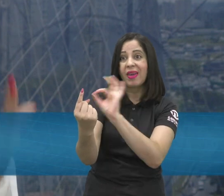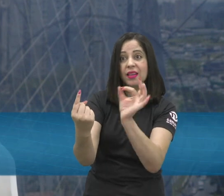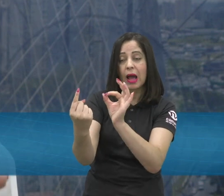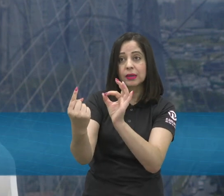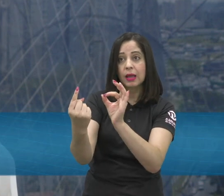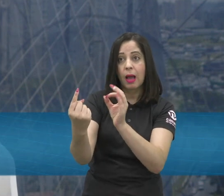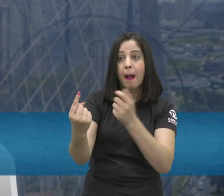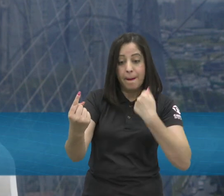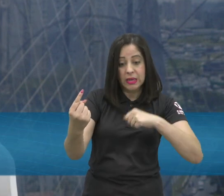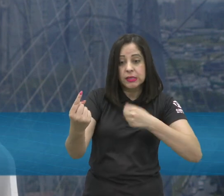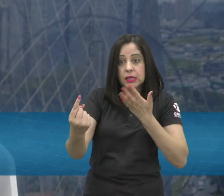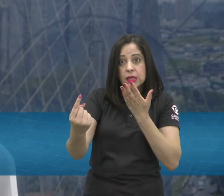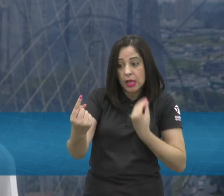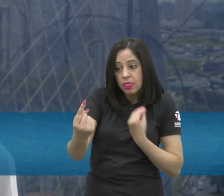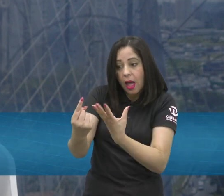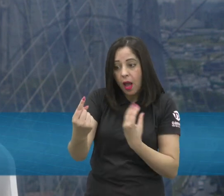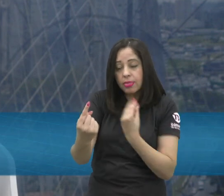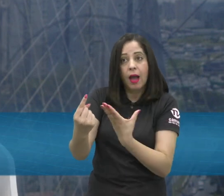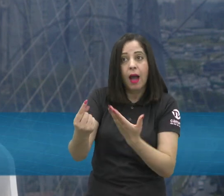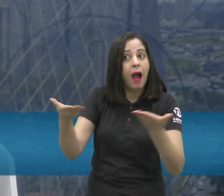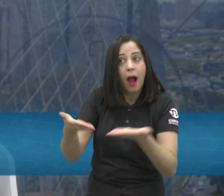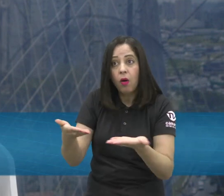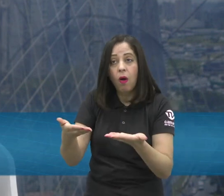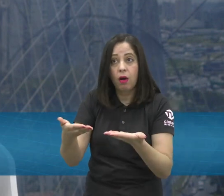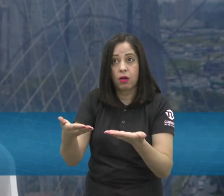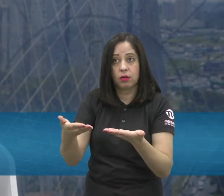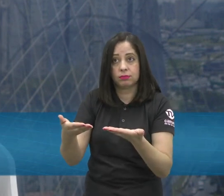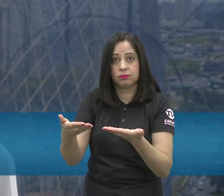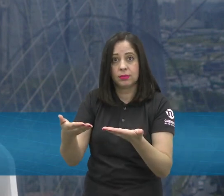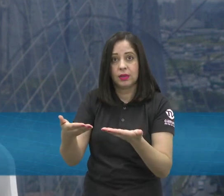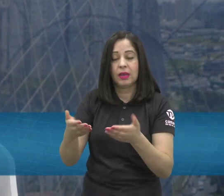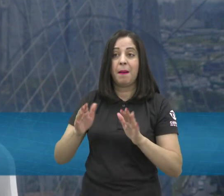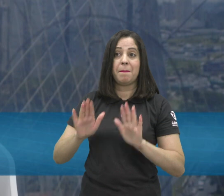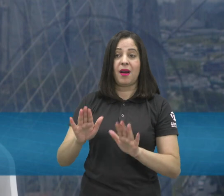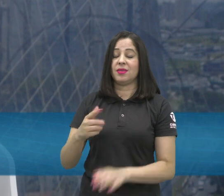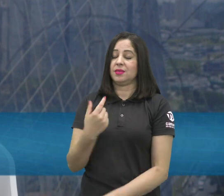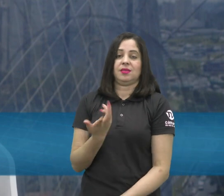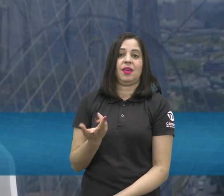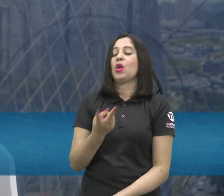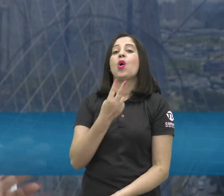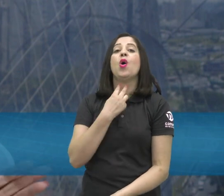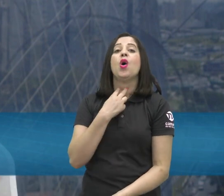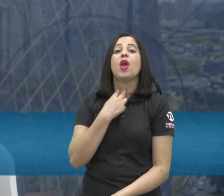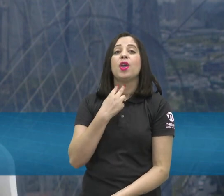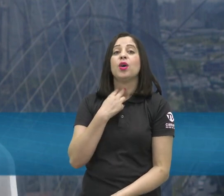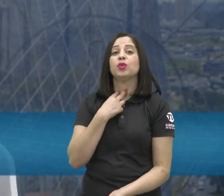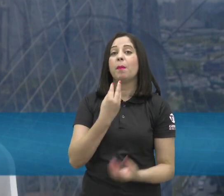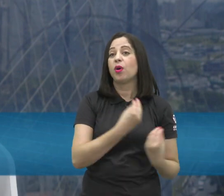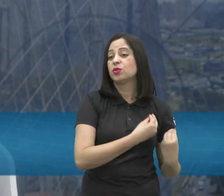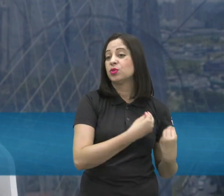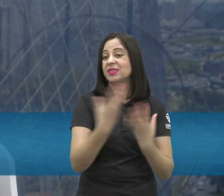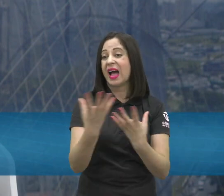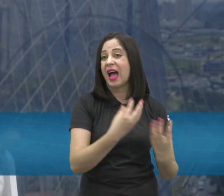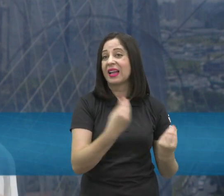comer hoje, né? Mas eu não posso esgotar o meu atendimento nesse atendimento de que eu vou fornecer